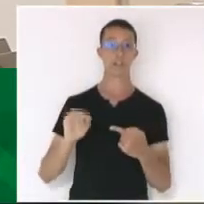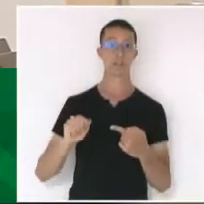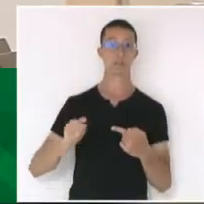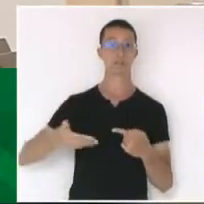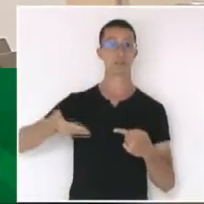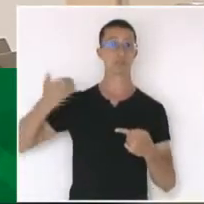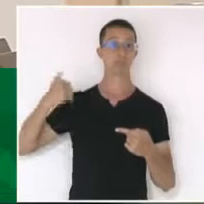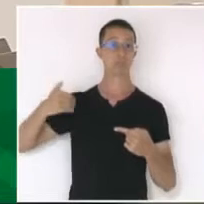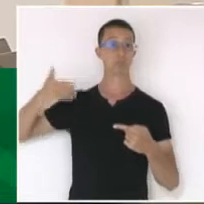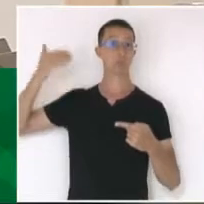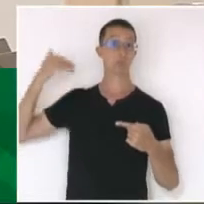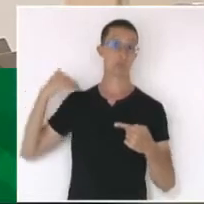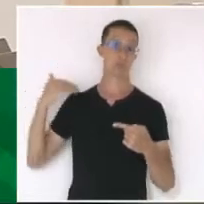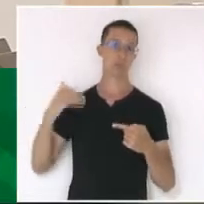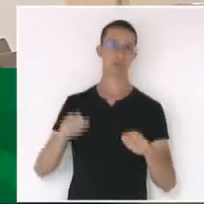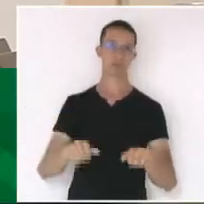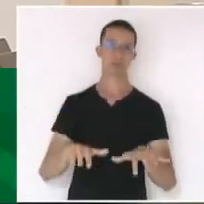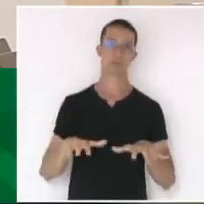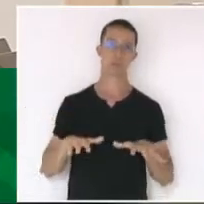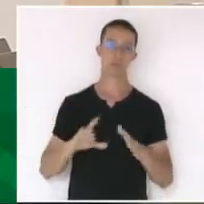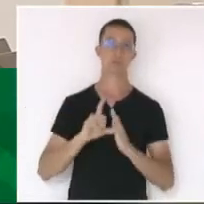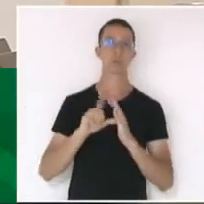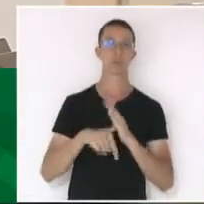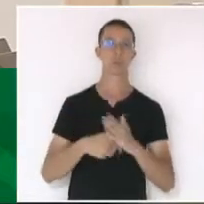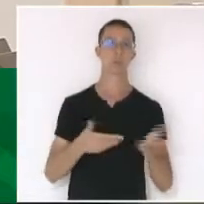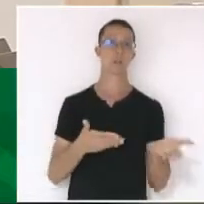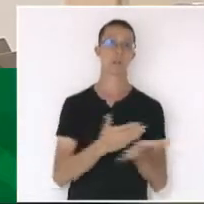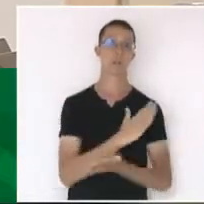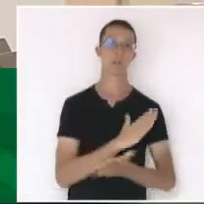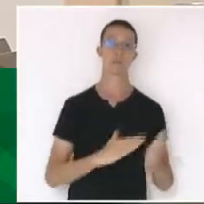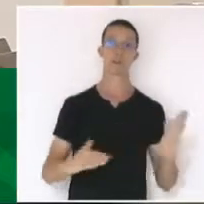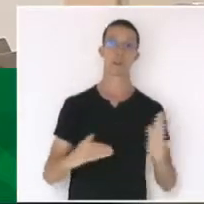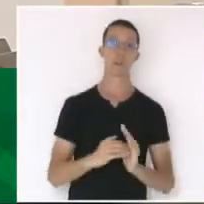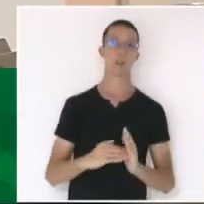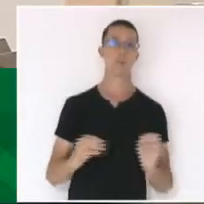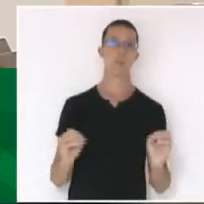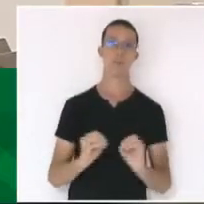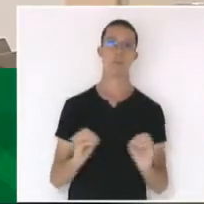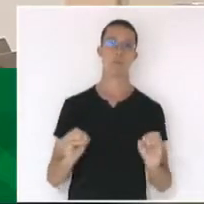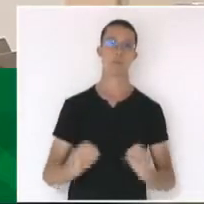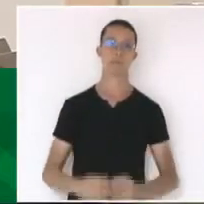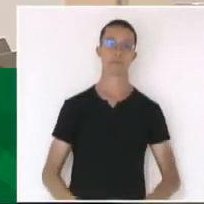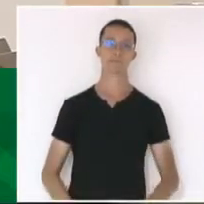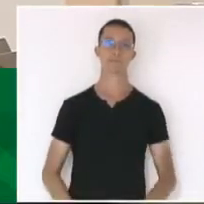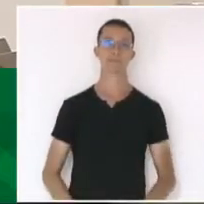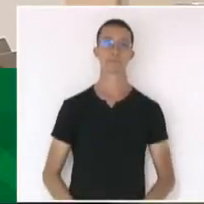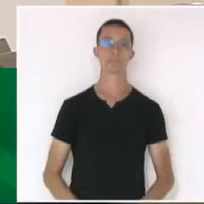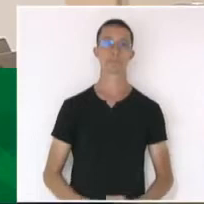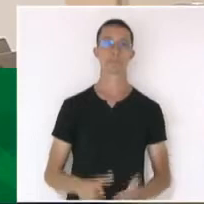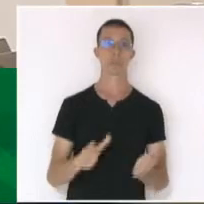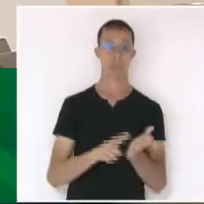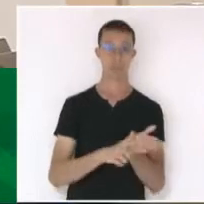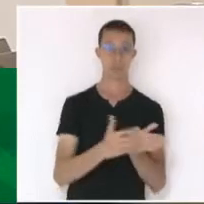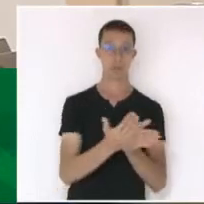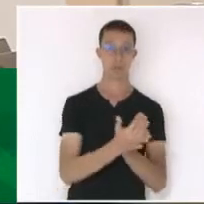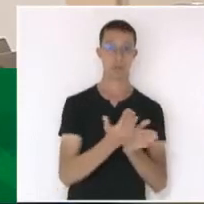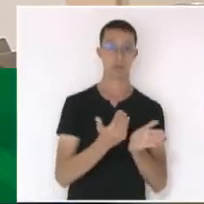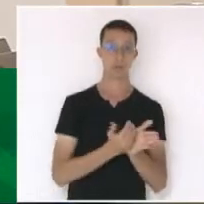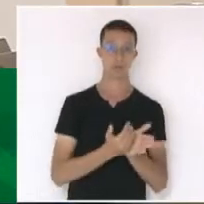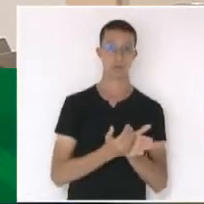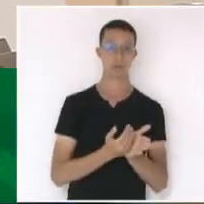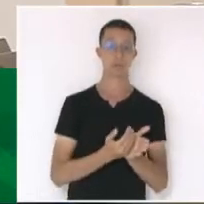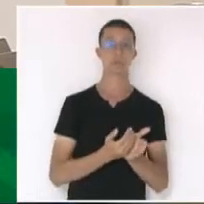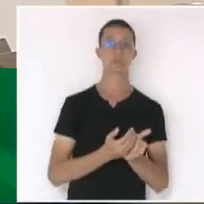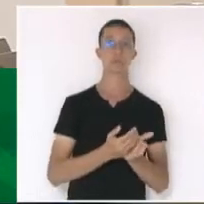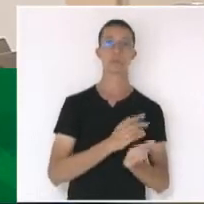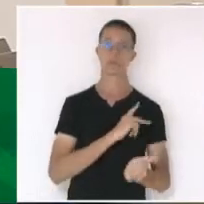da sessão anterior que na sequência foi aprovada sem restrições expedientes o senhor presidente